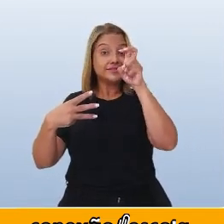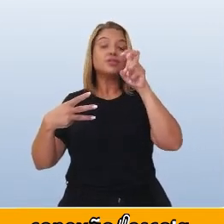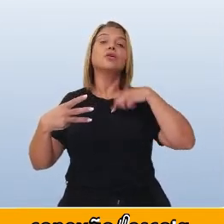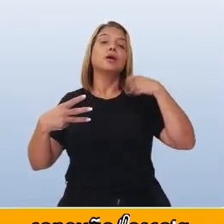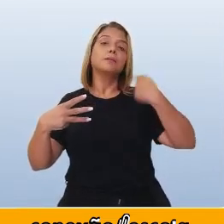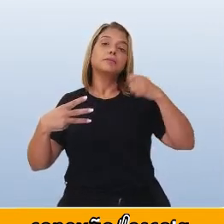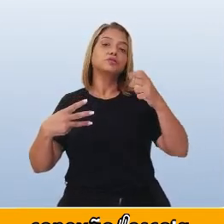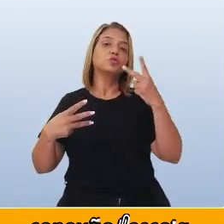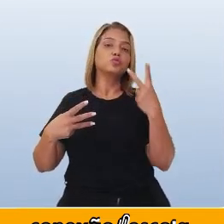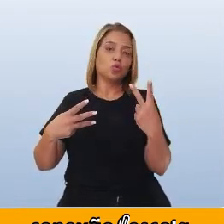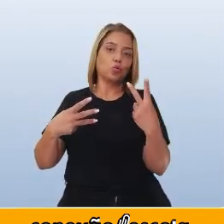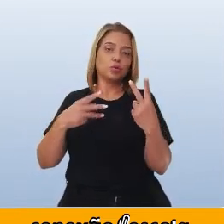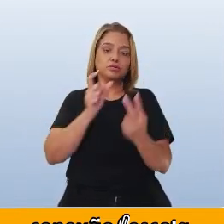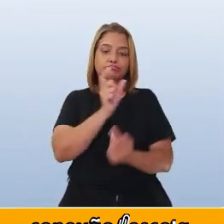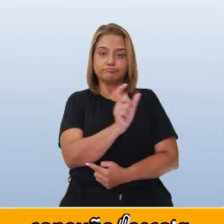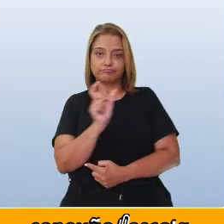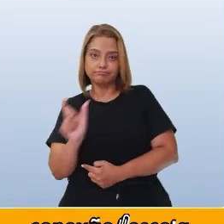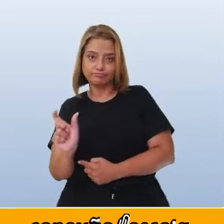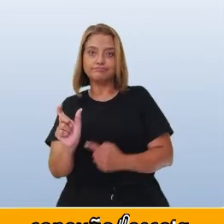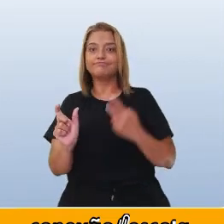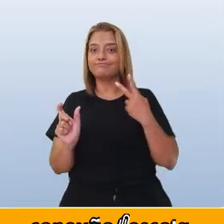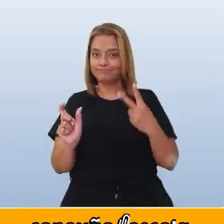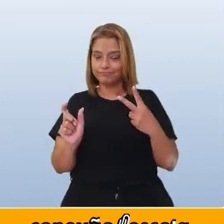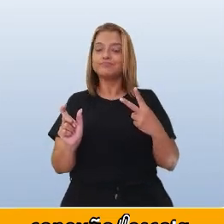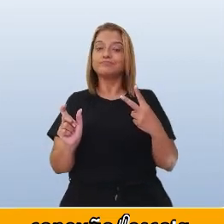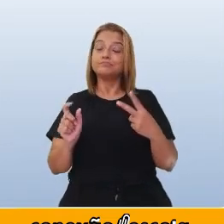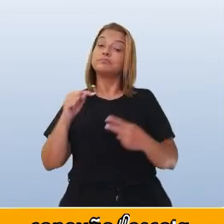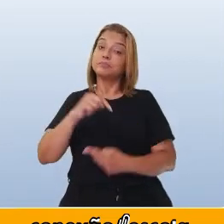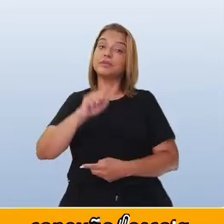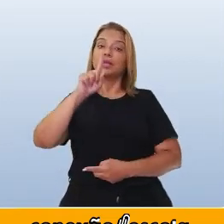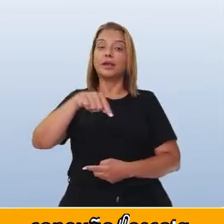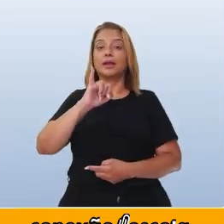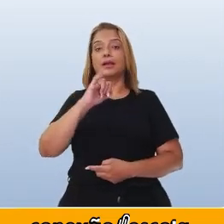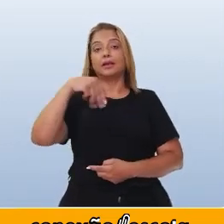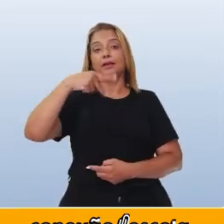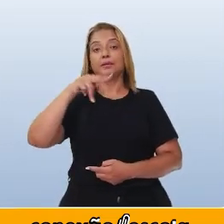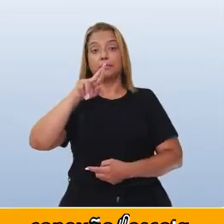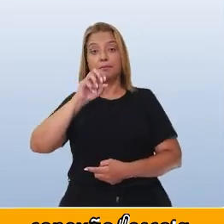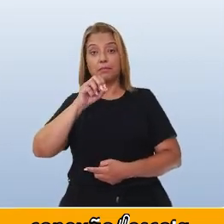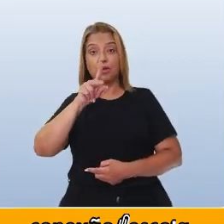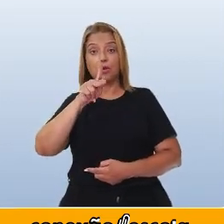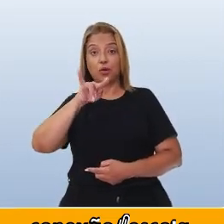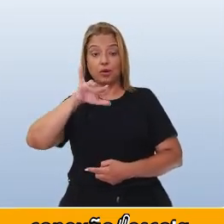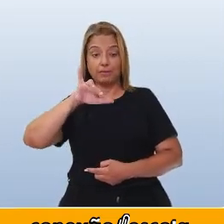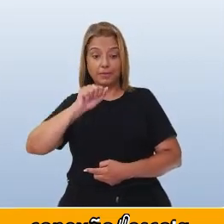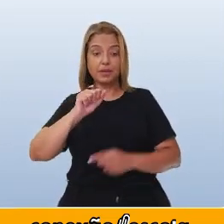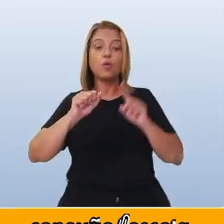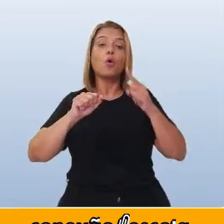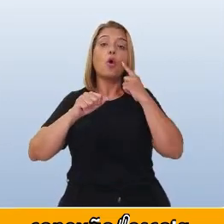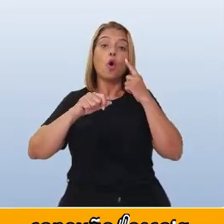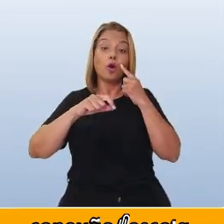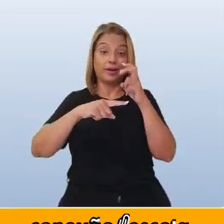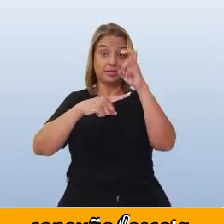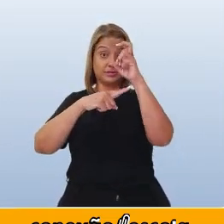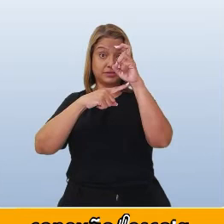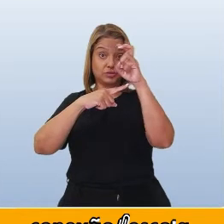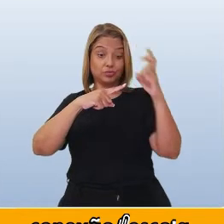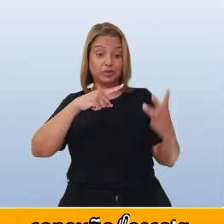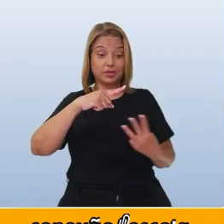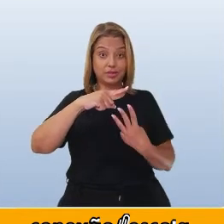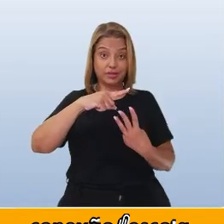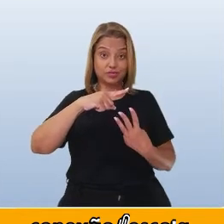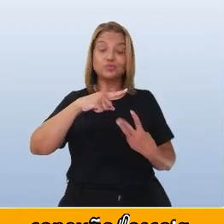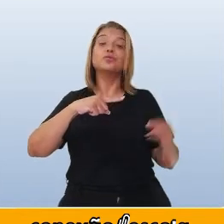figuras. Nesse caso, a fração imprópria 5/3, veja que o numerador é maior que